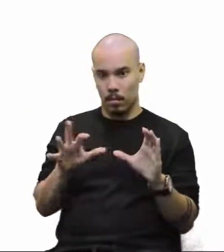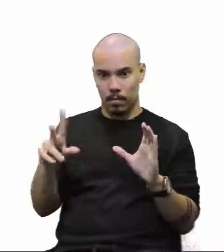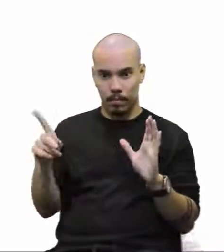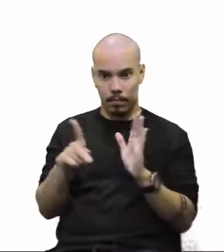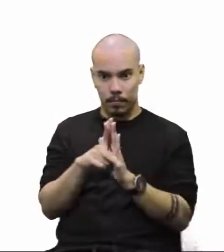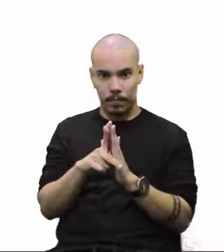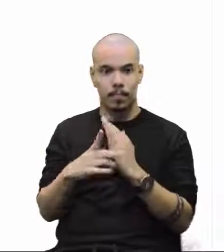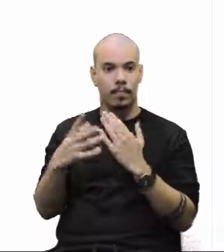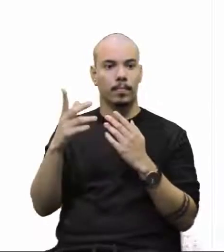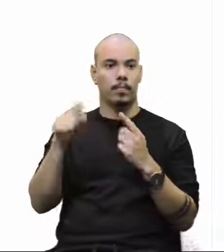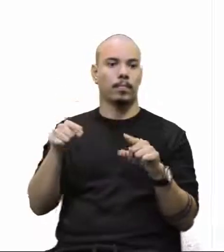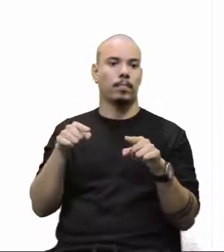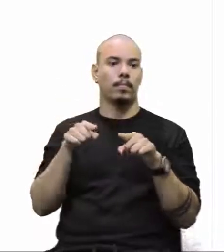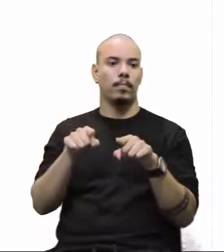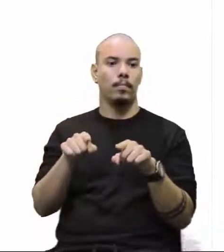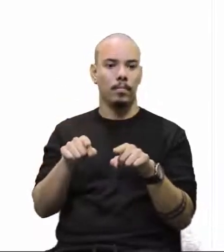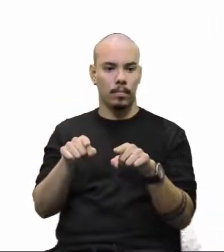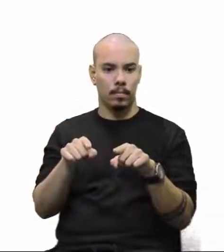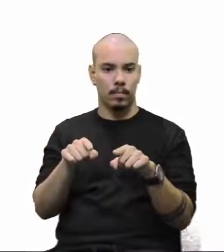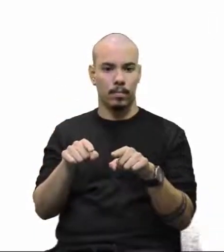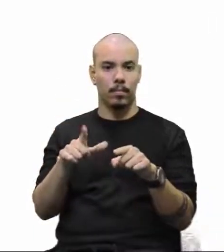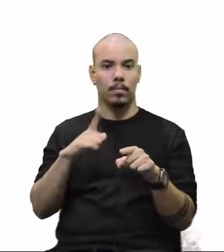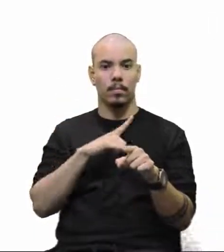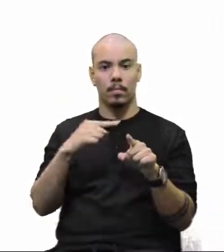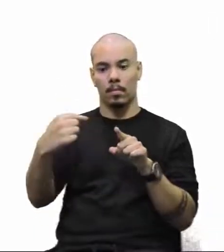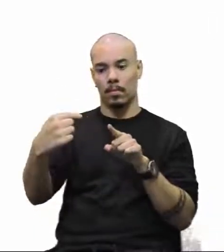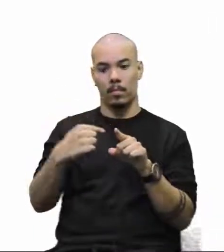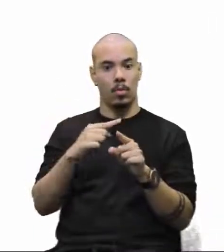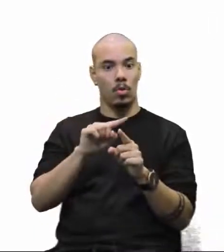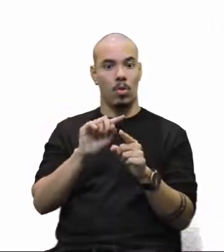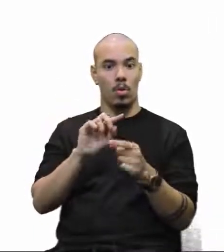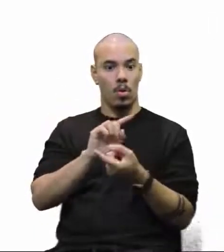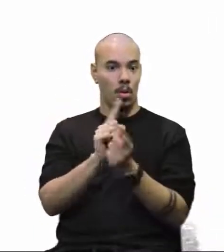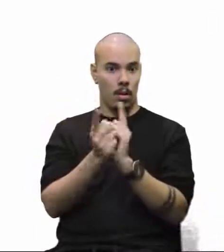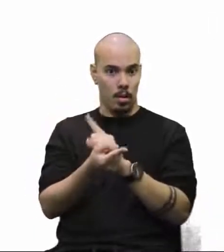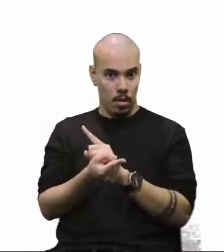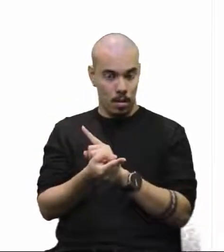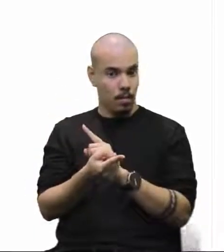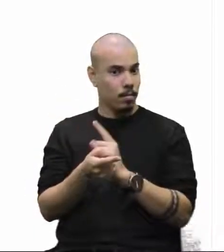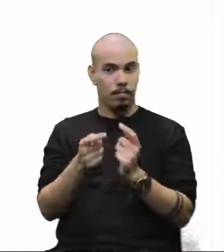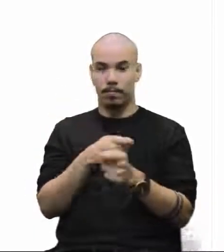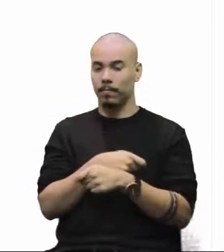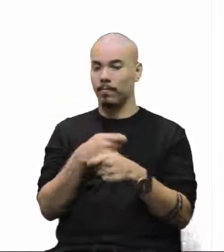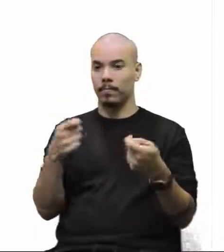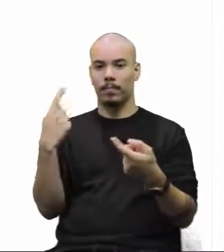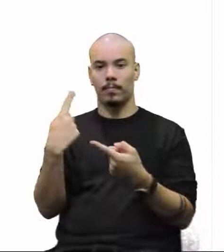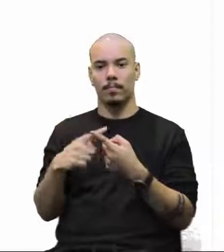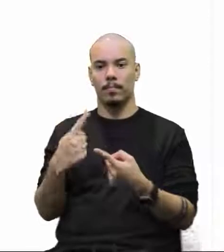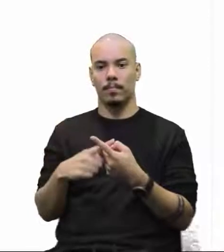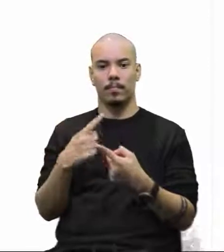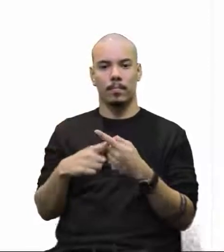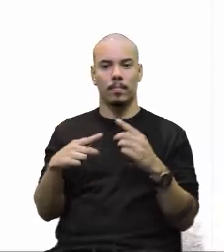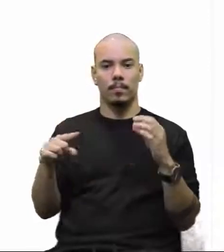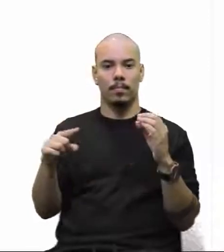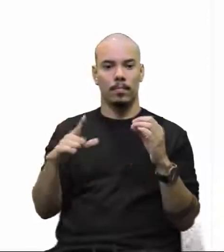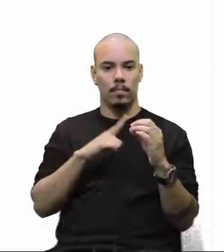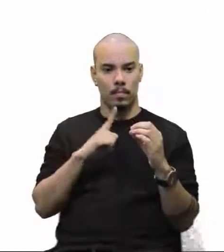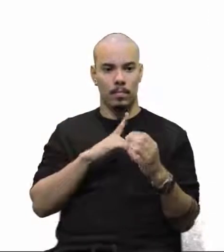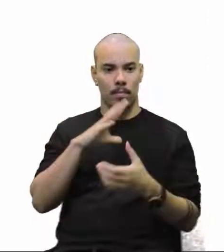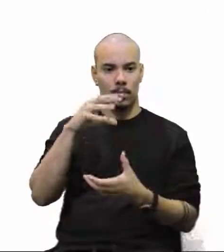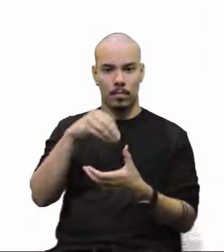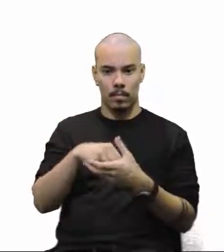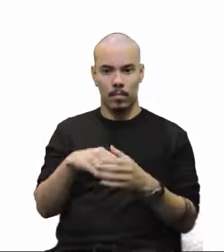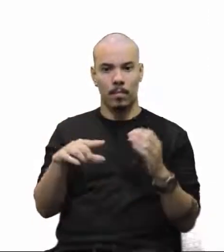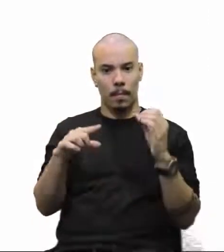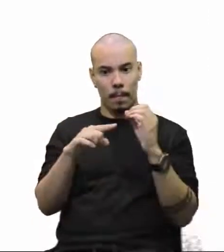for paralela à direção do vetor indução magnético B, o ângulo θ será tal que seno